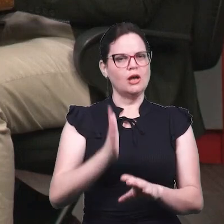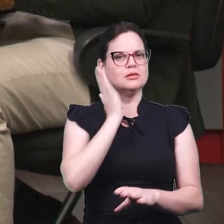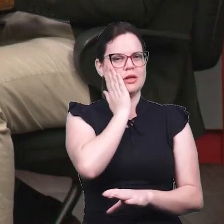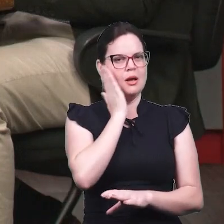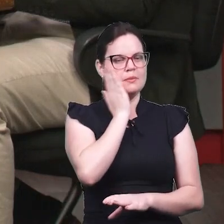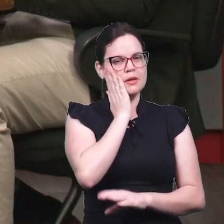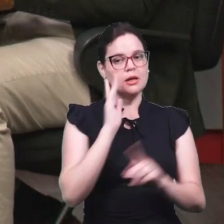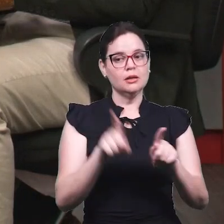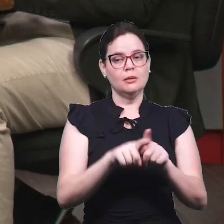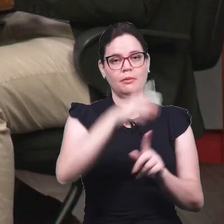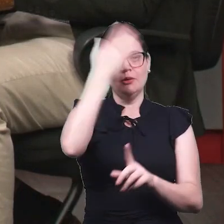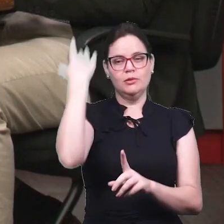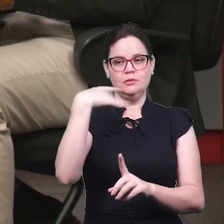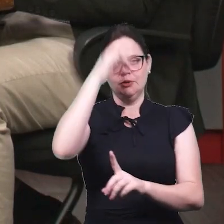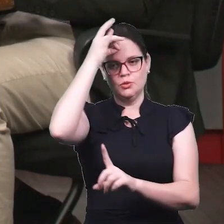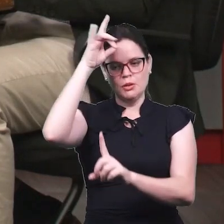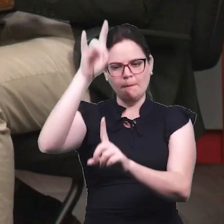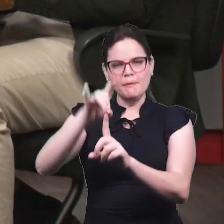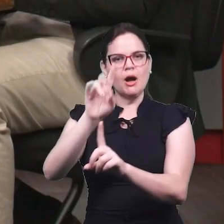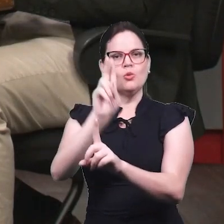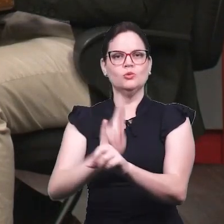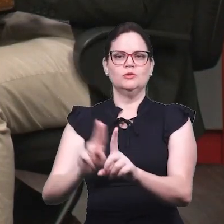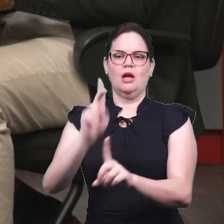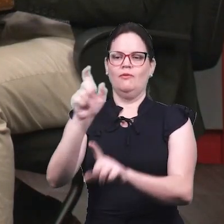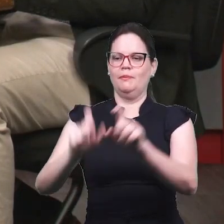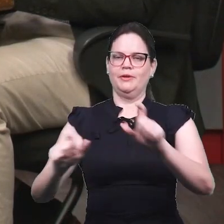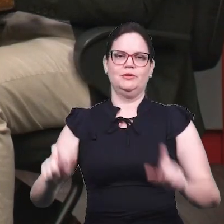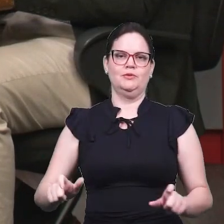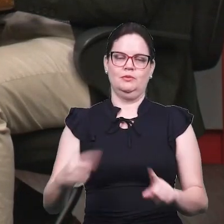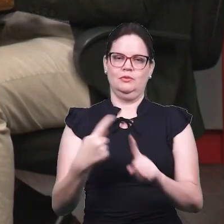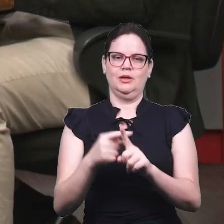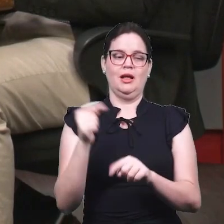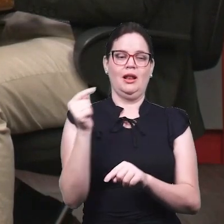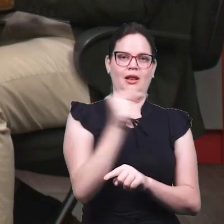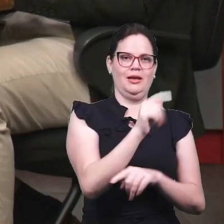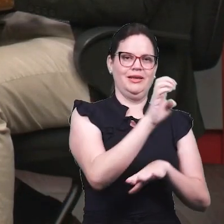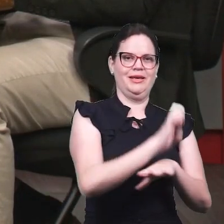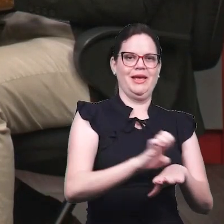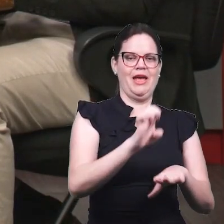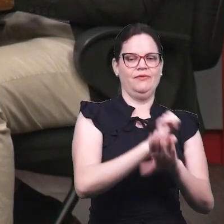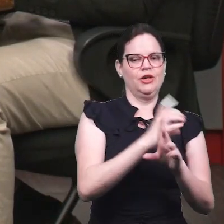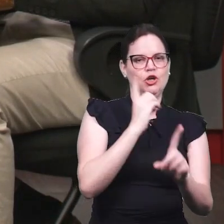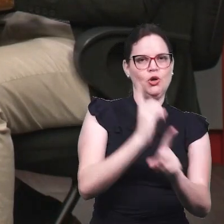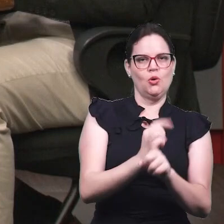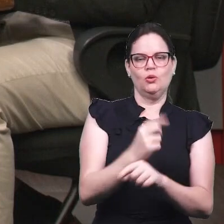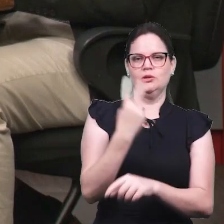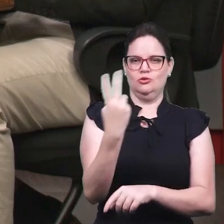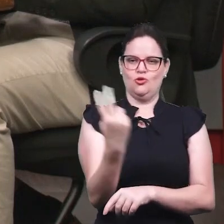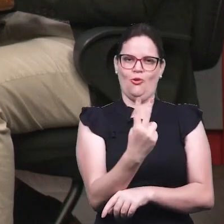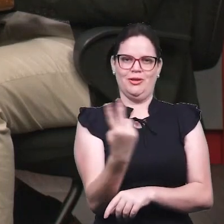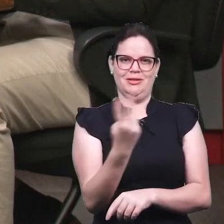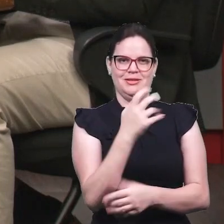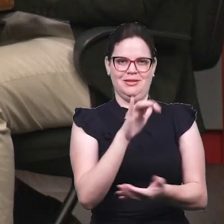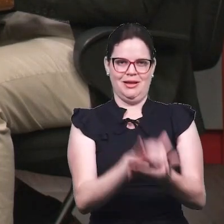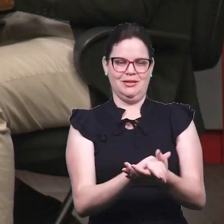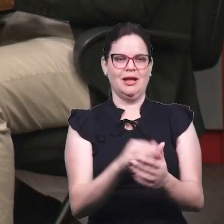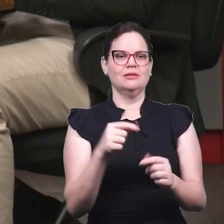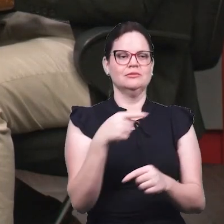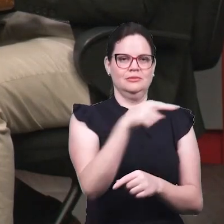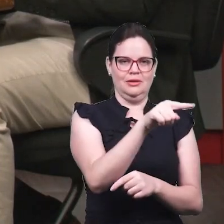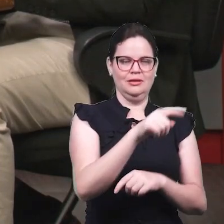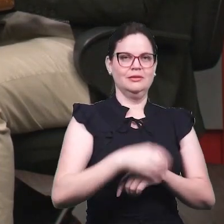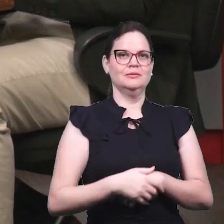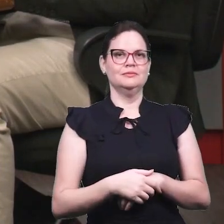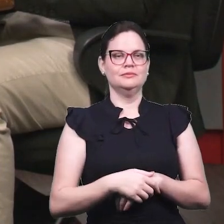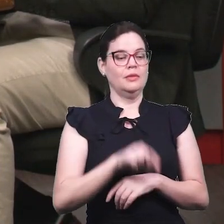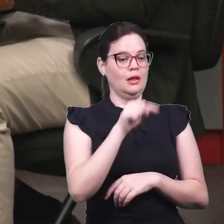Espírito Santo, porque nesse encontro lá em Éfeso, né, quando eles foram em Corinto, né, depois foram